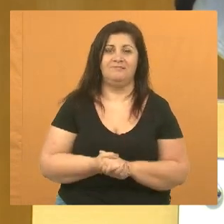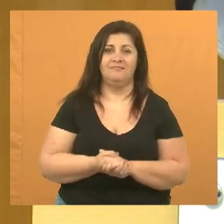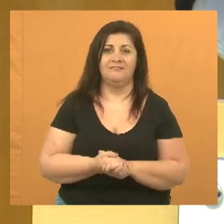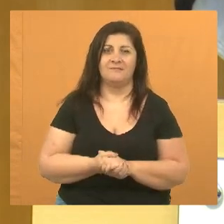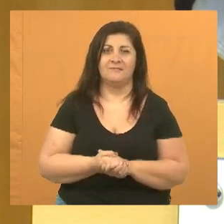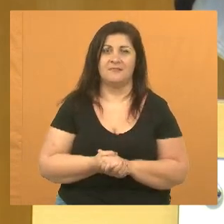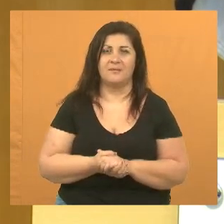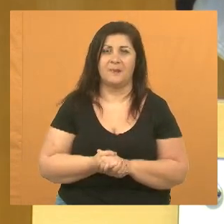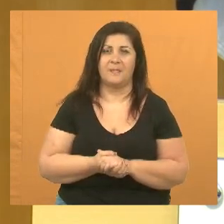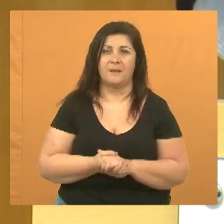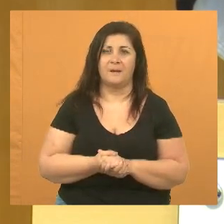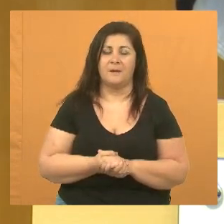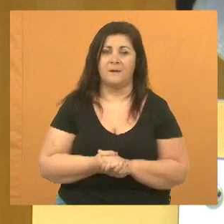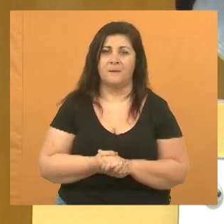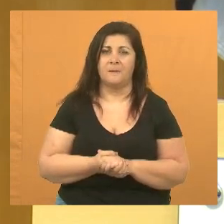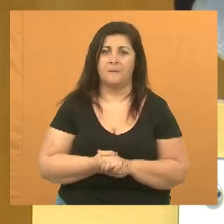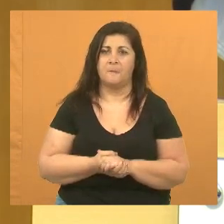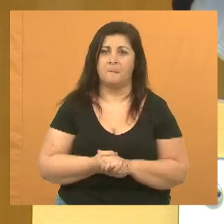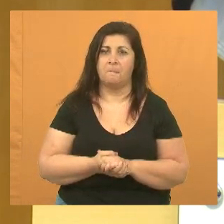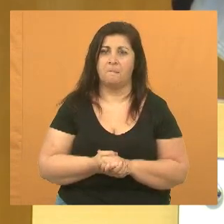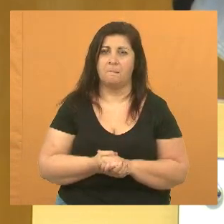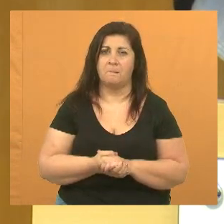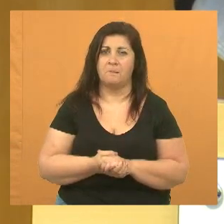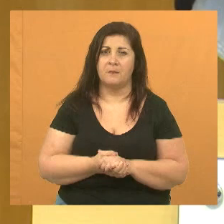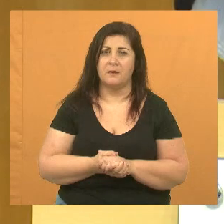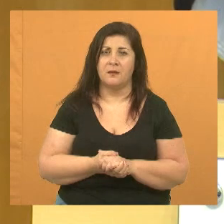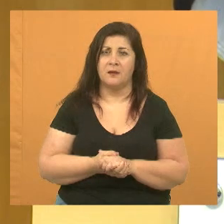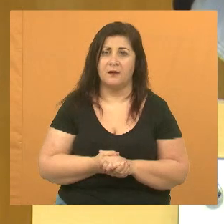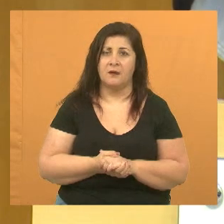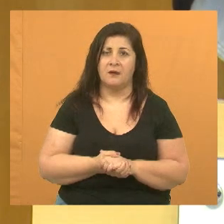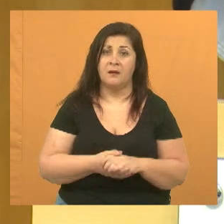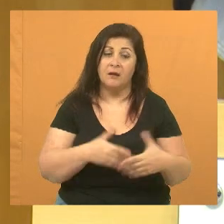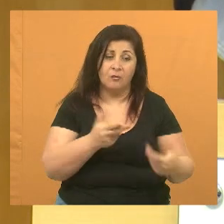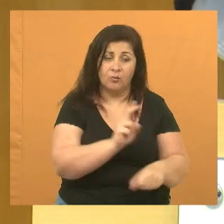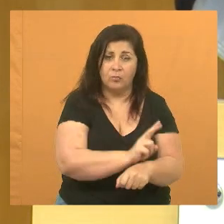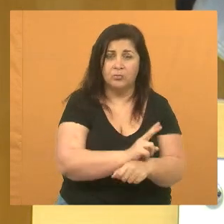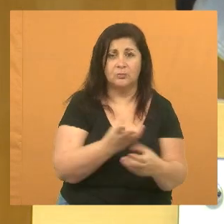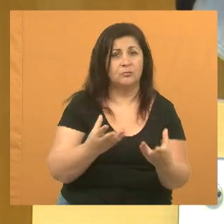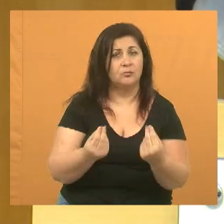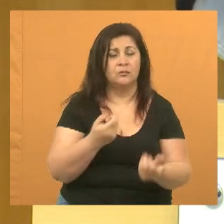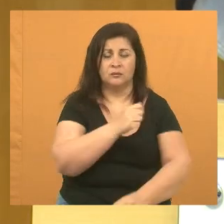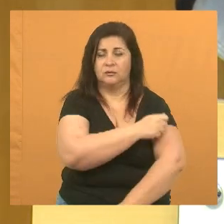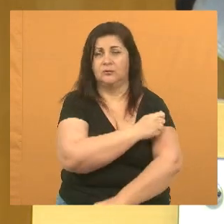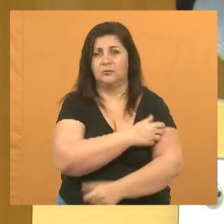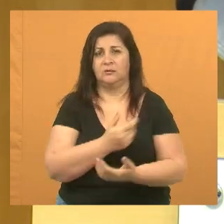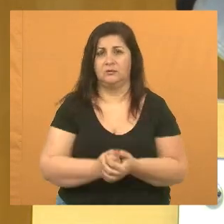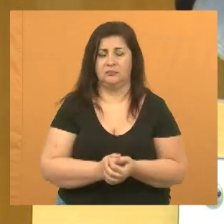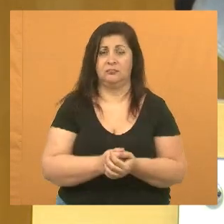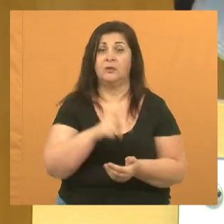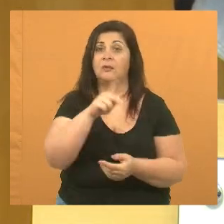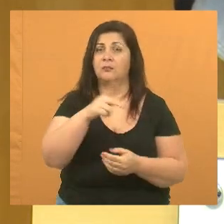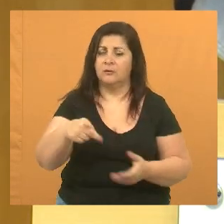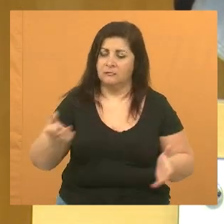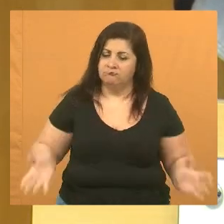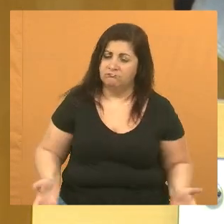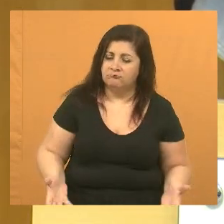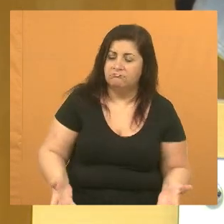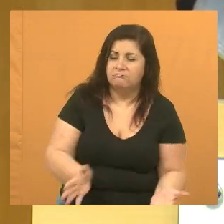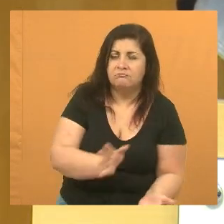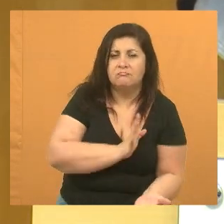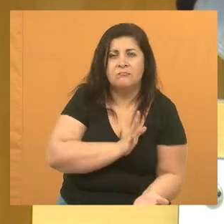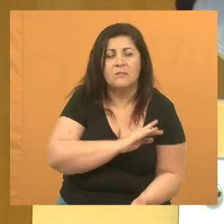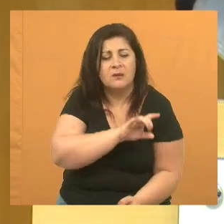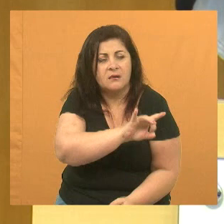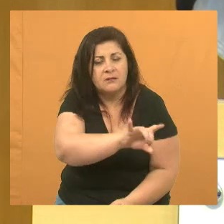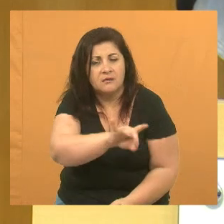esteio para muitos alunos na sala de aula. E é ele que inspira nos corações de